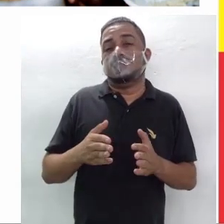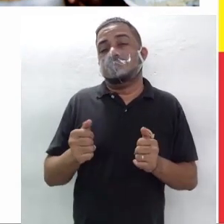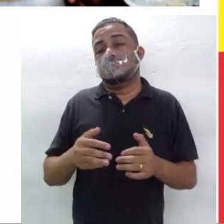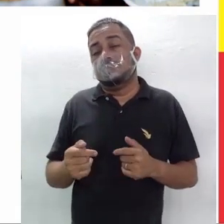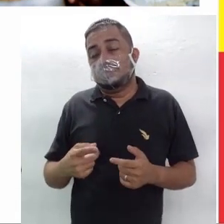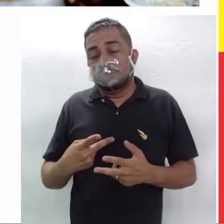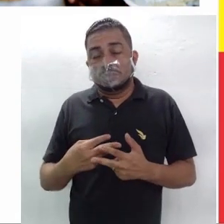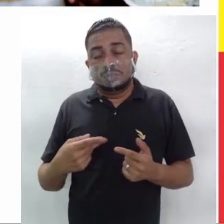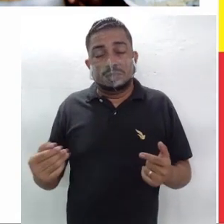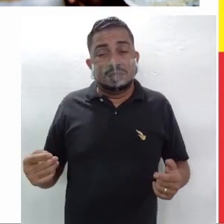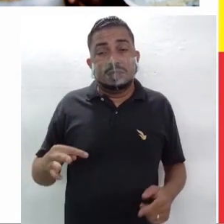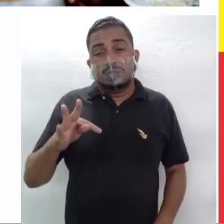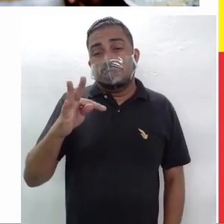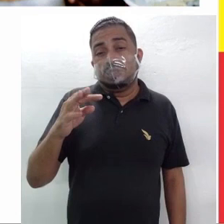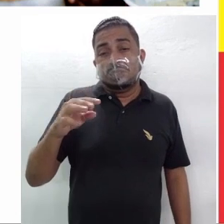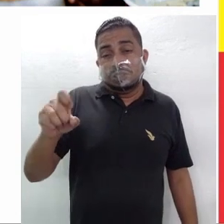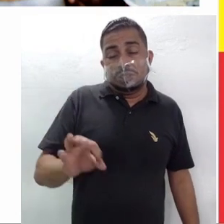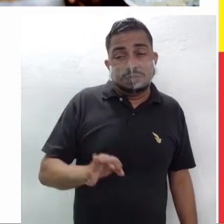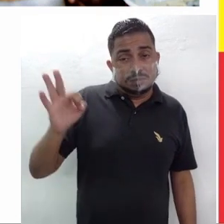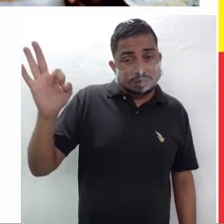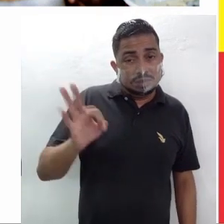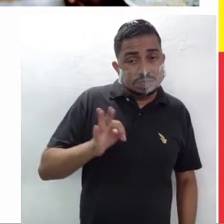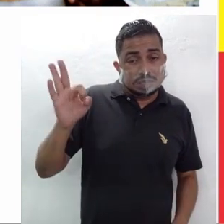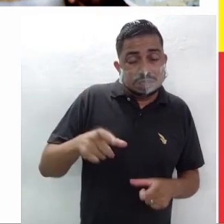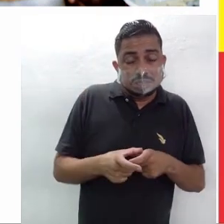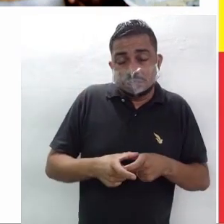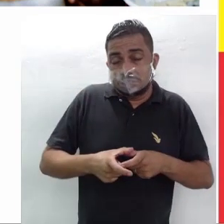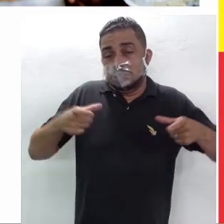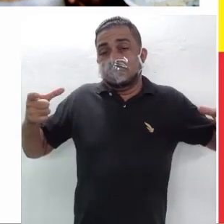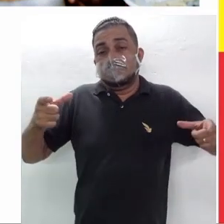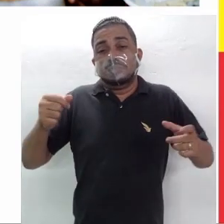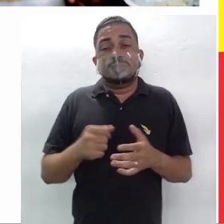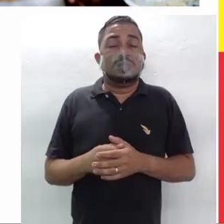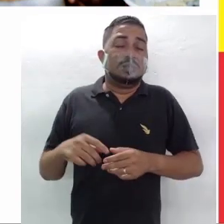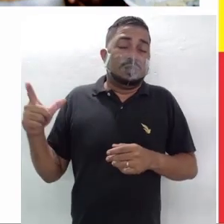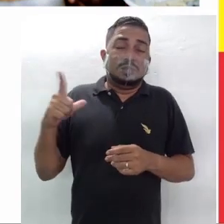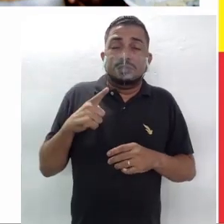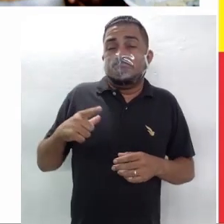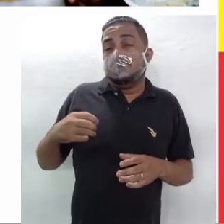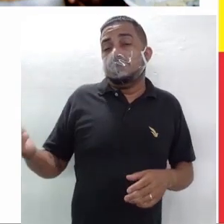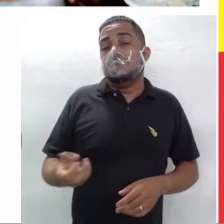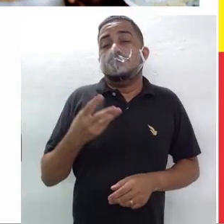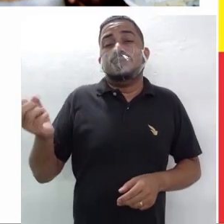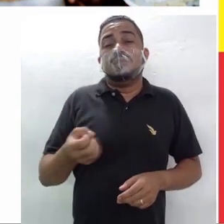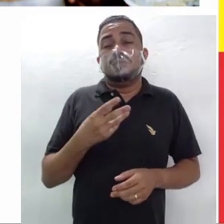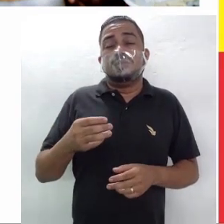eles demandam altas taxas de crescimento. Isso